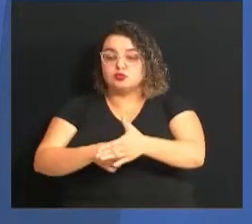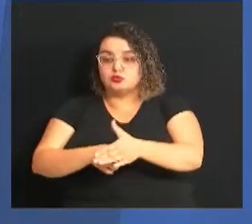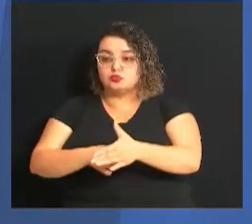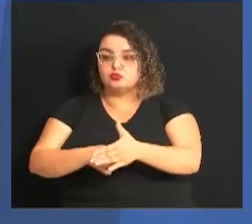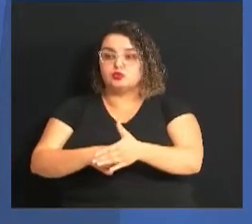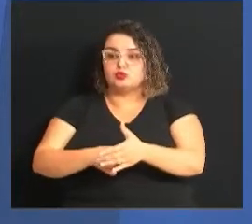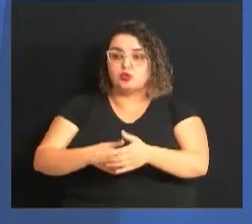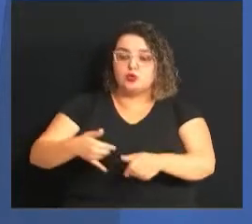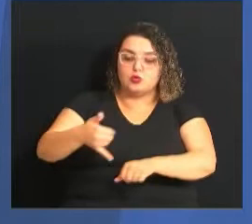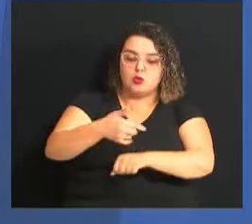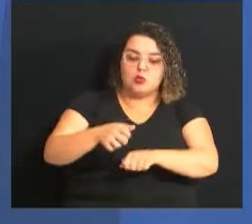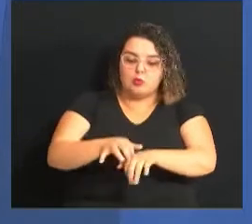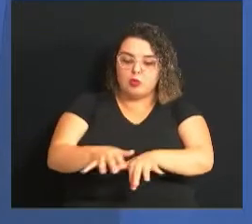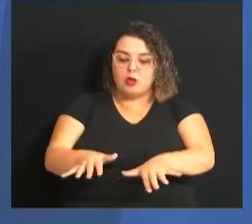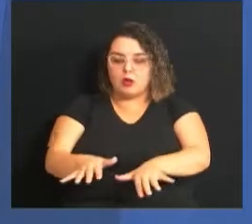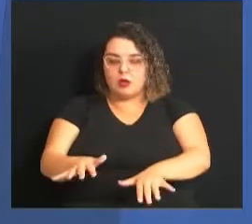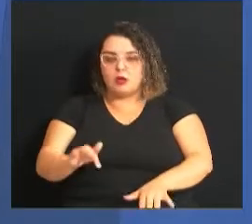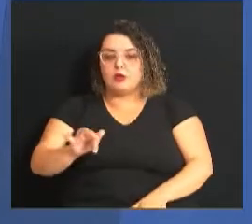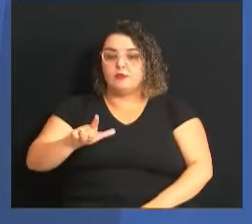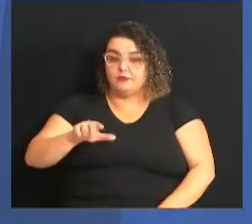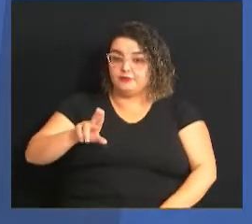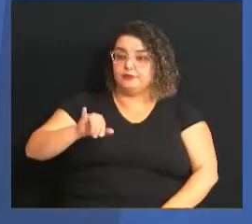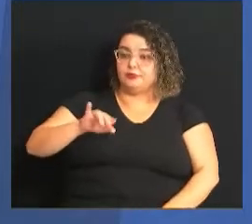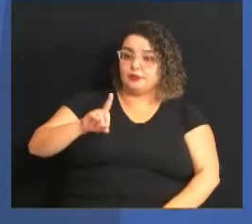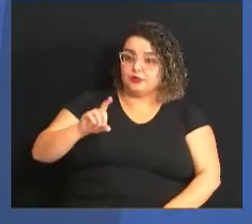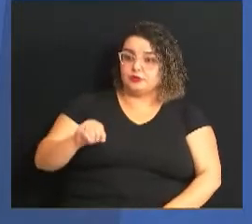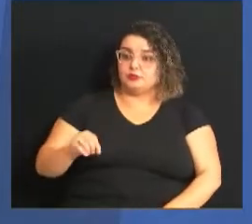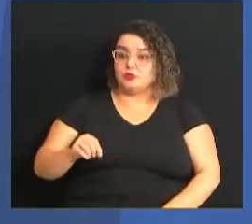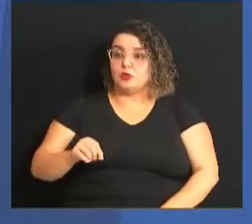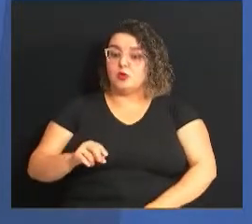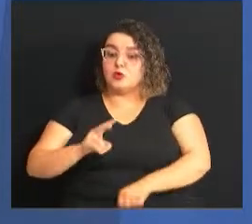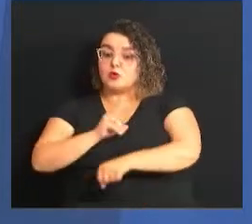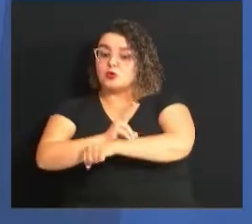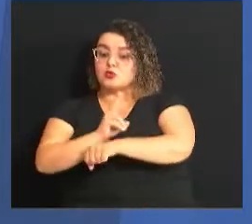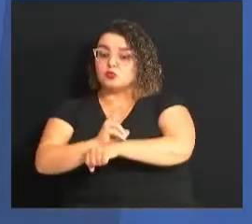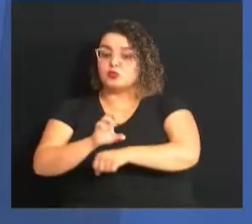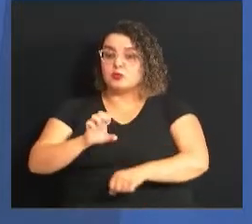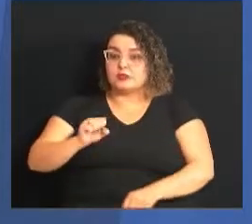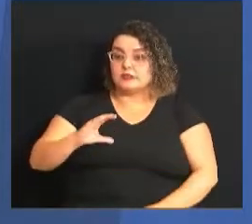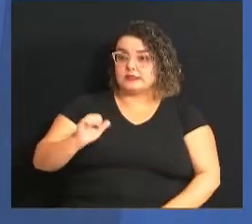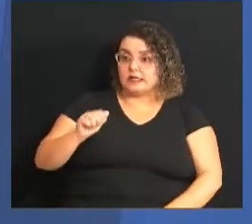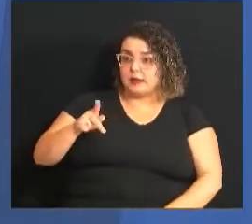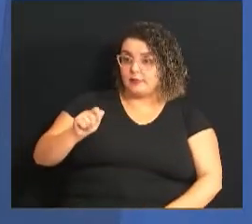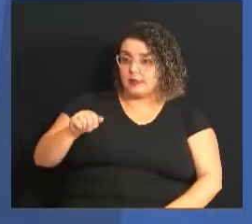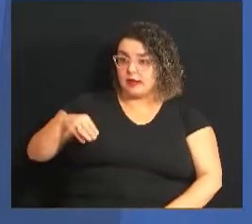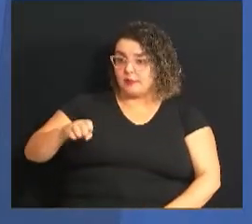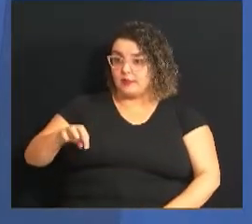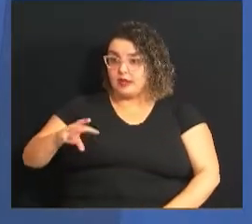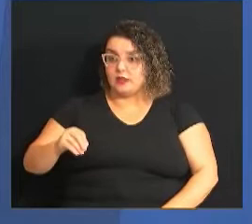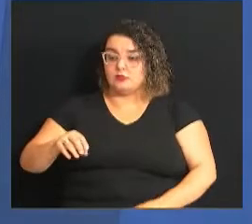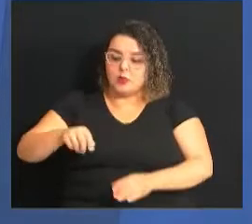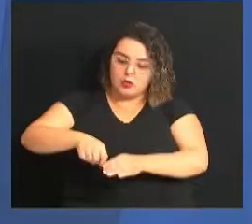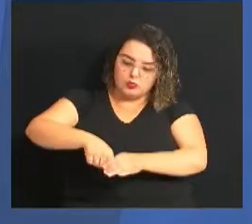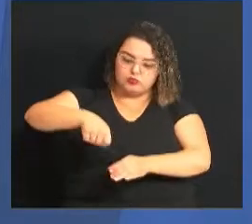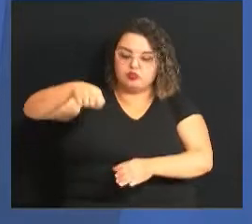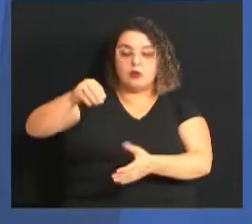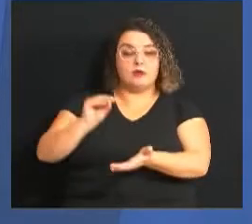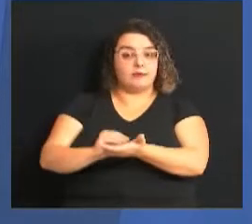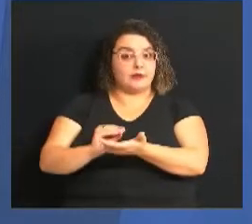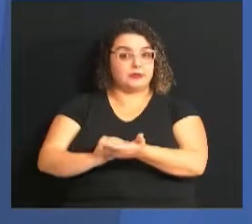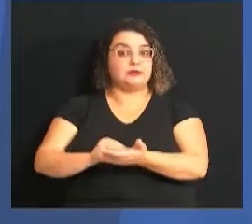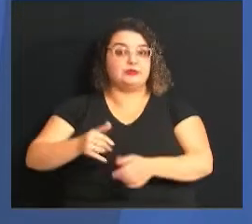óleo e fluido, estado de conservação do escapamento, ausência da vareta medidora do óleo,